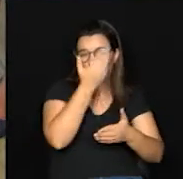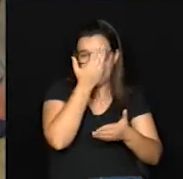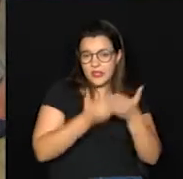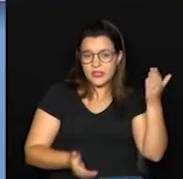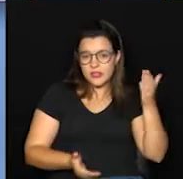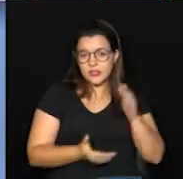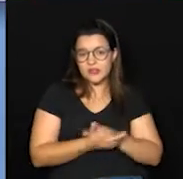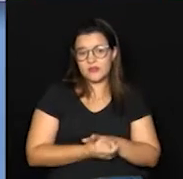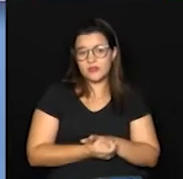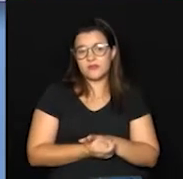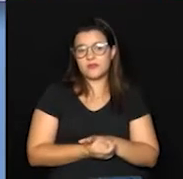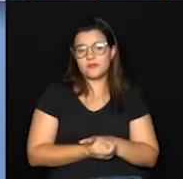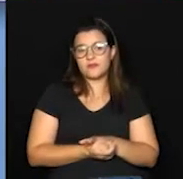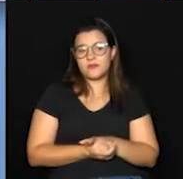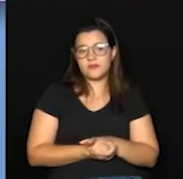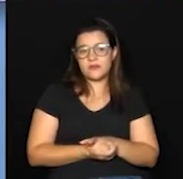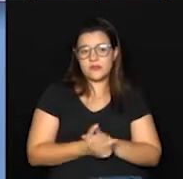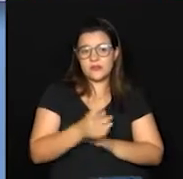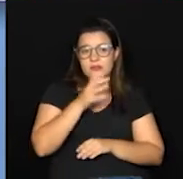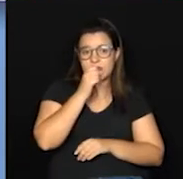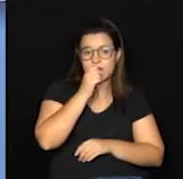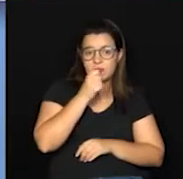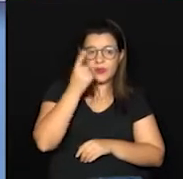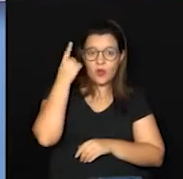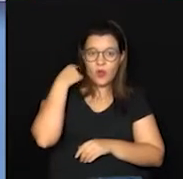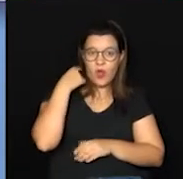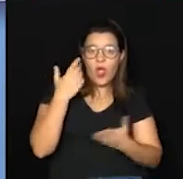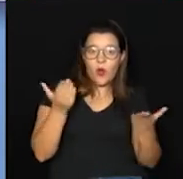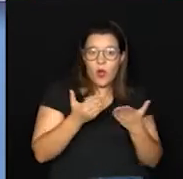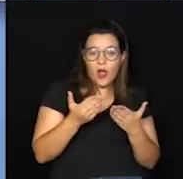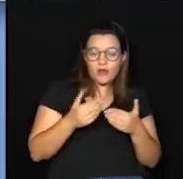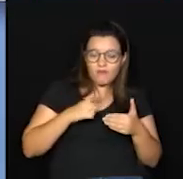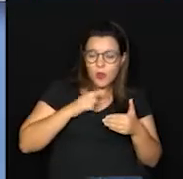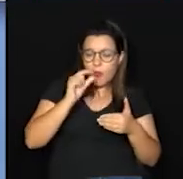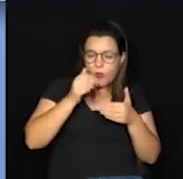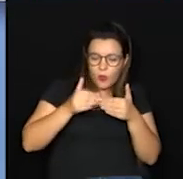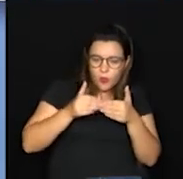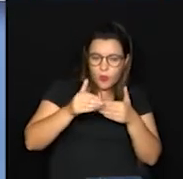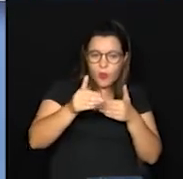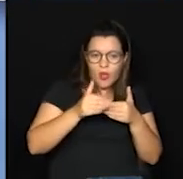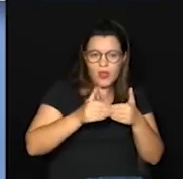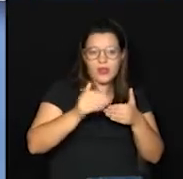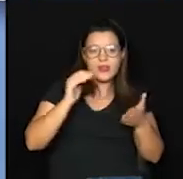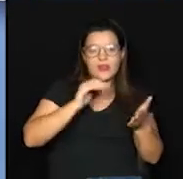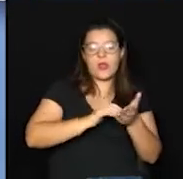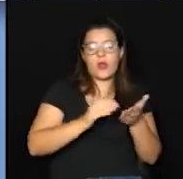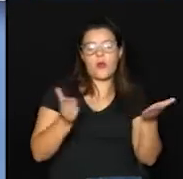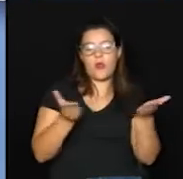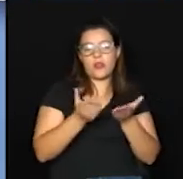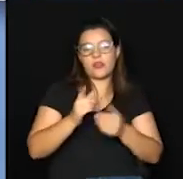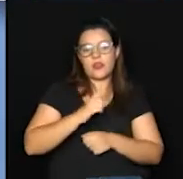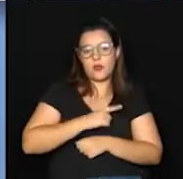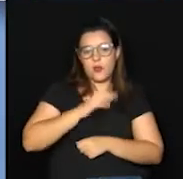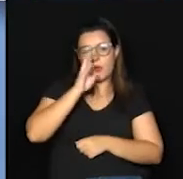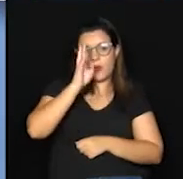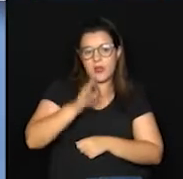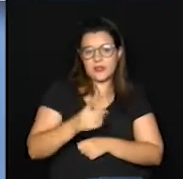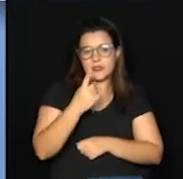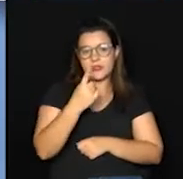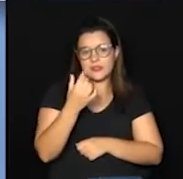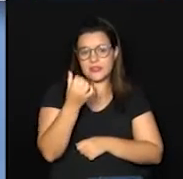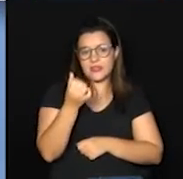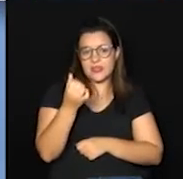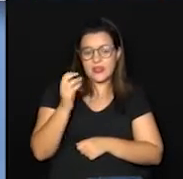não conseguiu realizar até o último sábado, tem até hoje, gente. Olha, corre lá. São 4.160